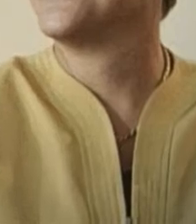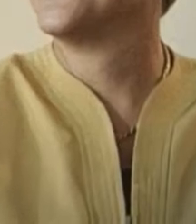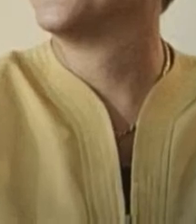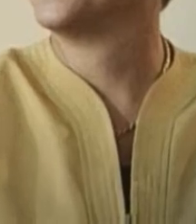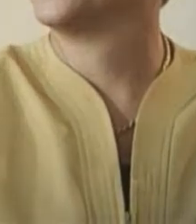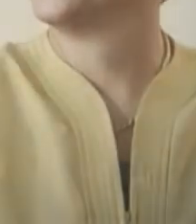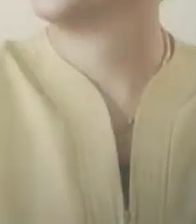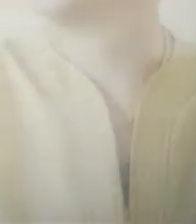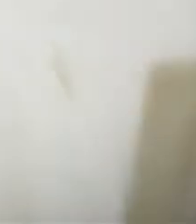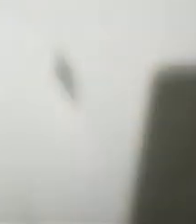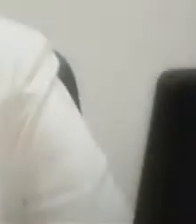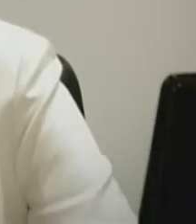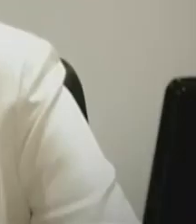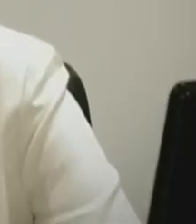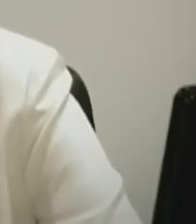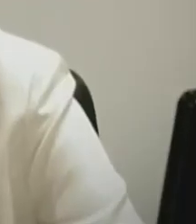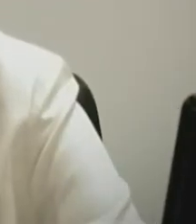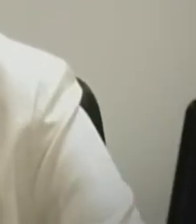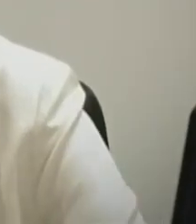o